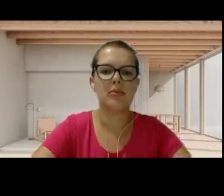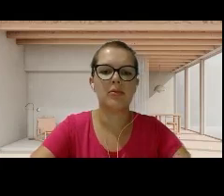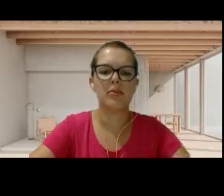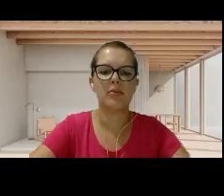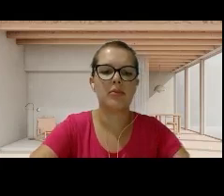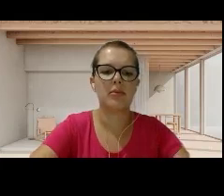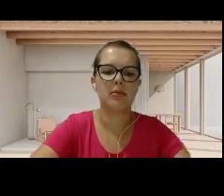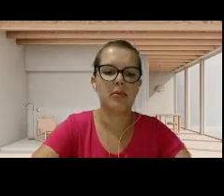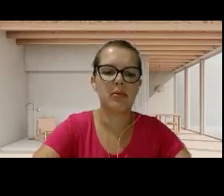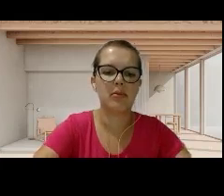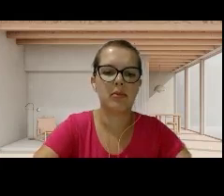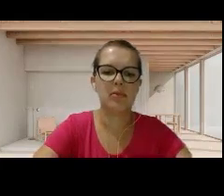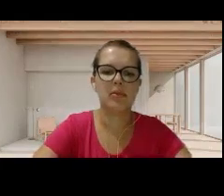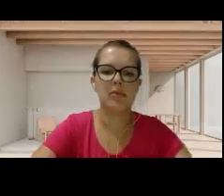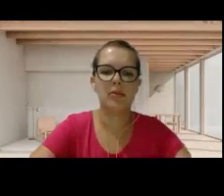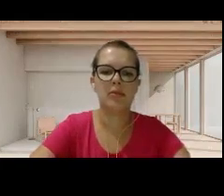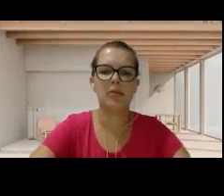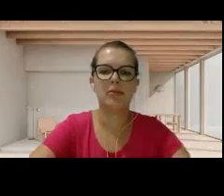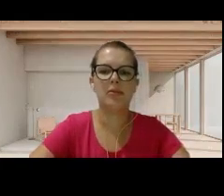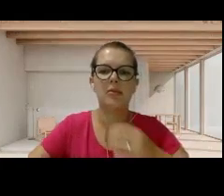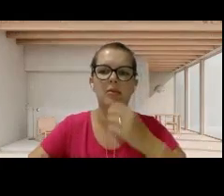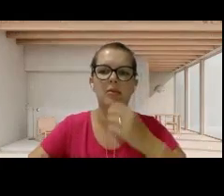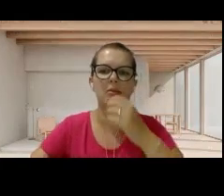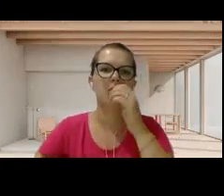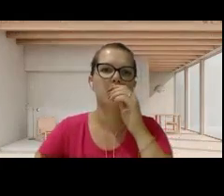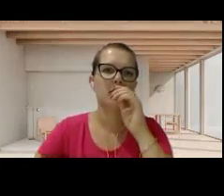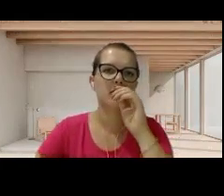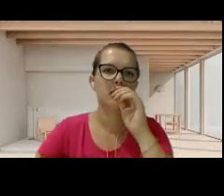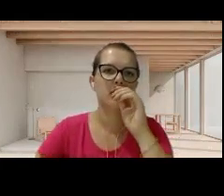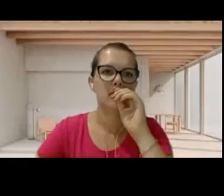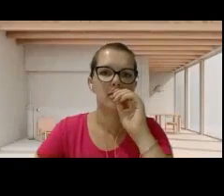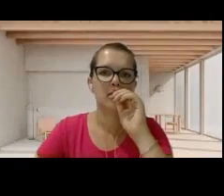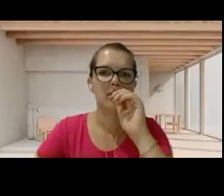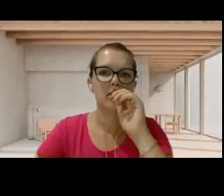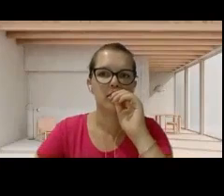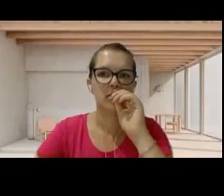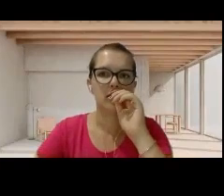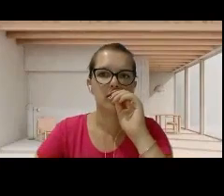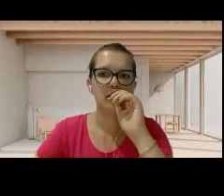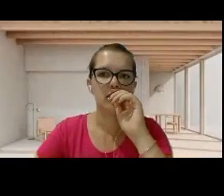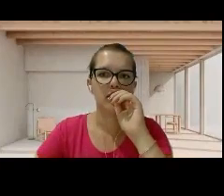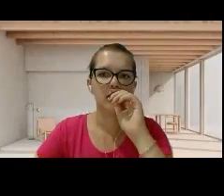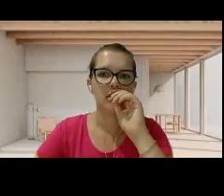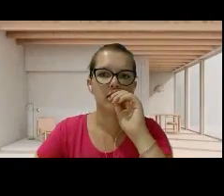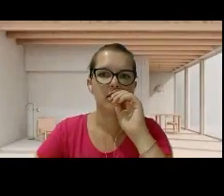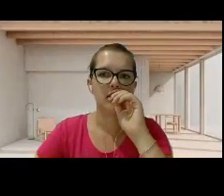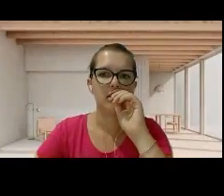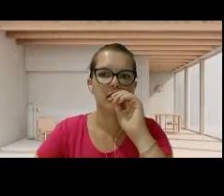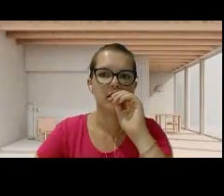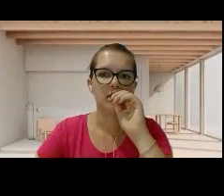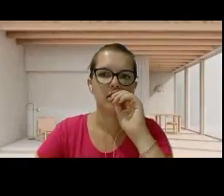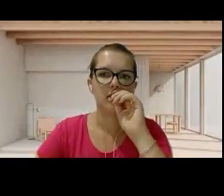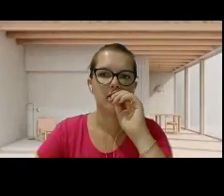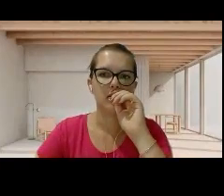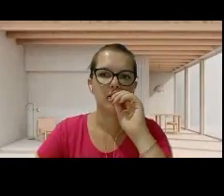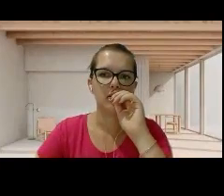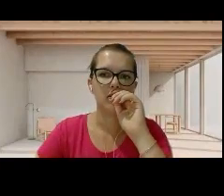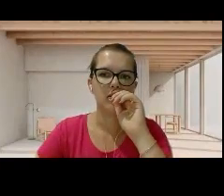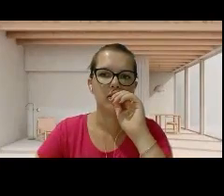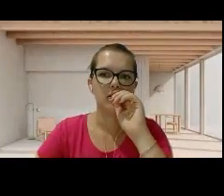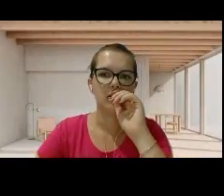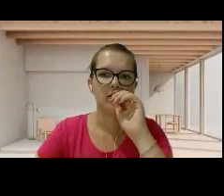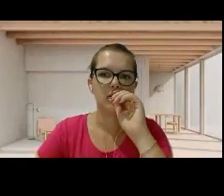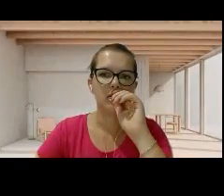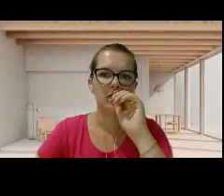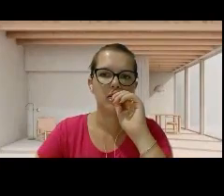A mecânica, de 8% a 15%. Engenharia hidráulica, que é soma com a civil, de 5% a 10%. Né? Engenharia hidráulica é